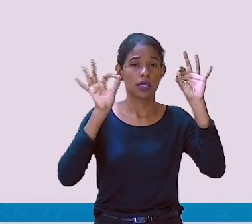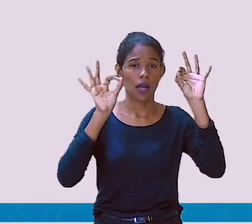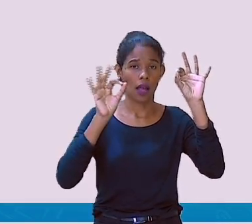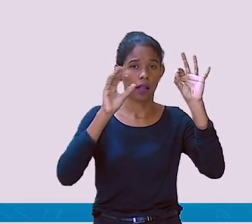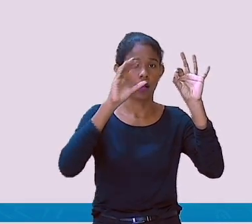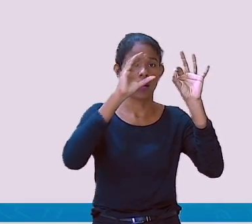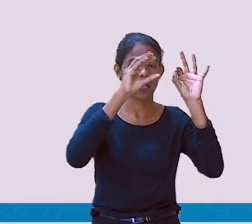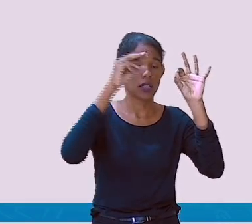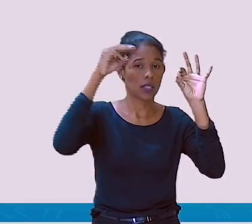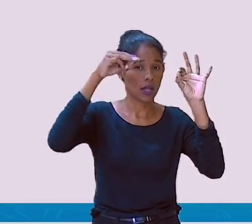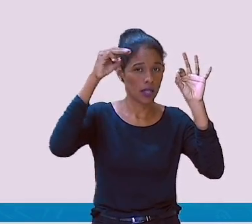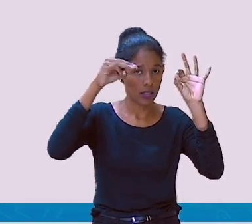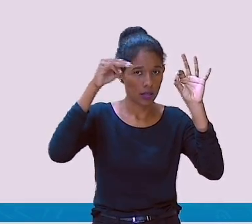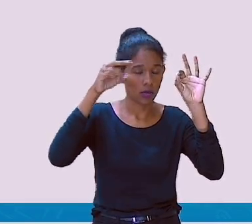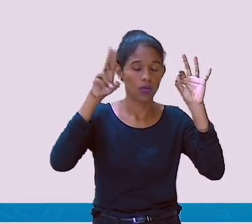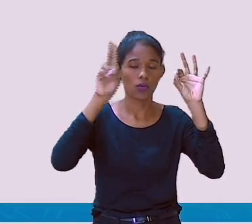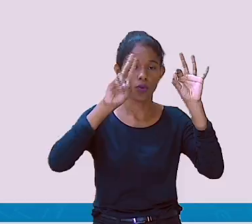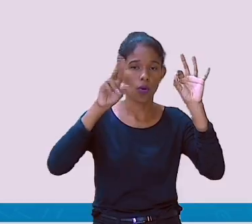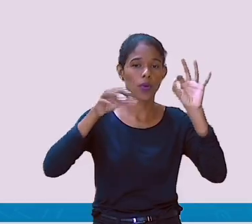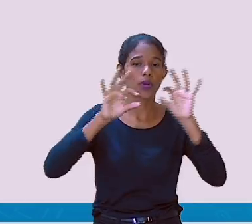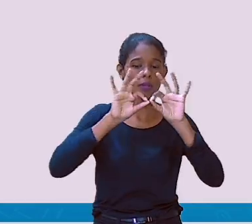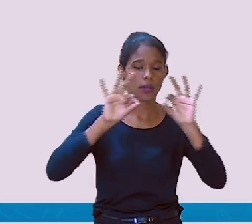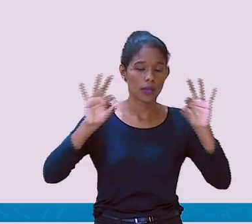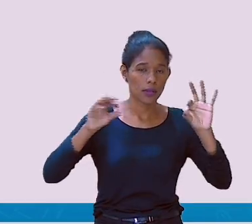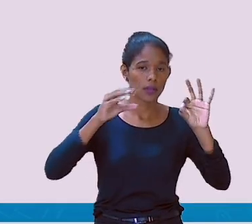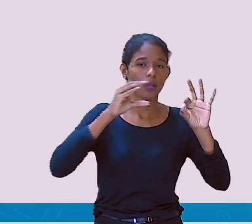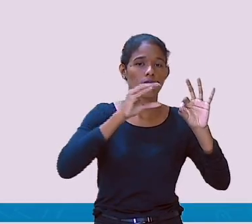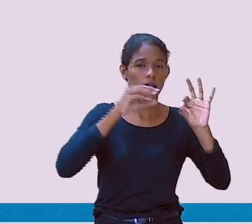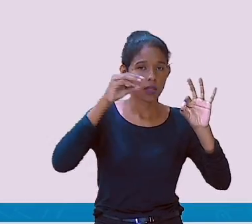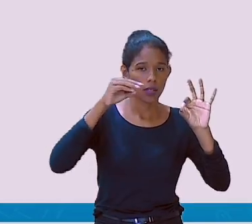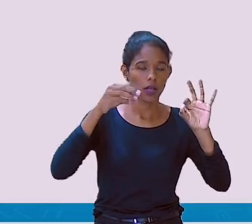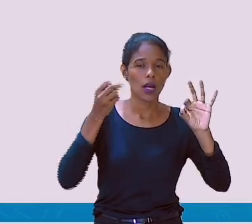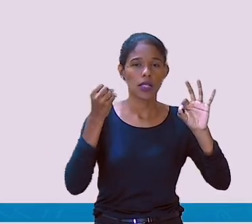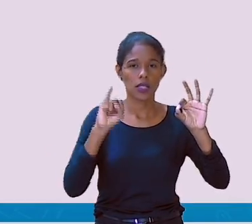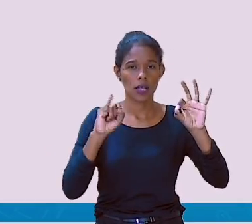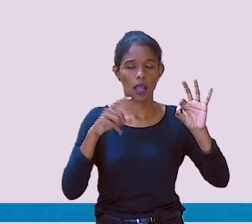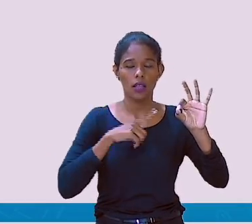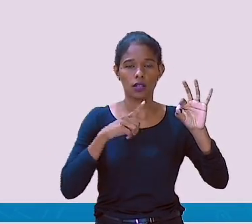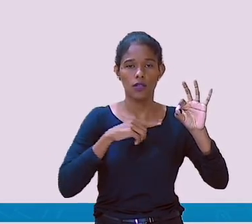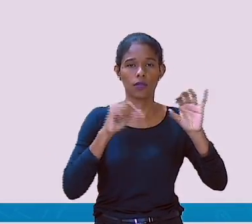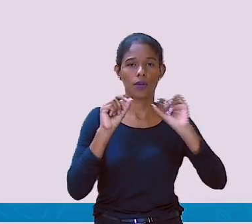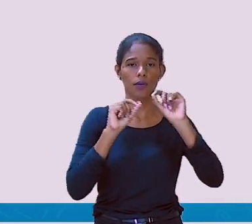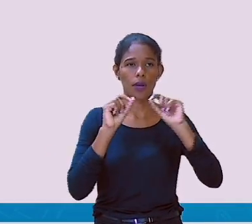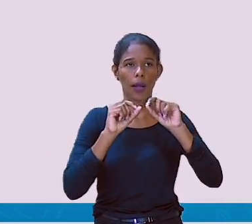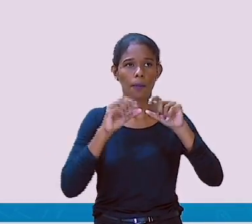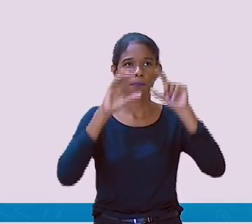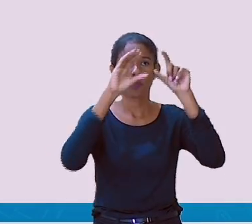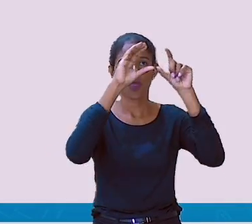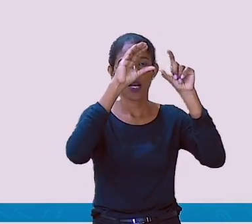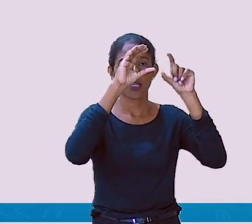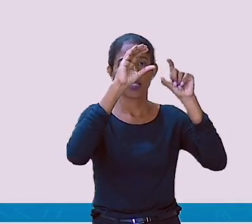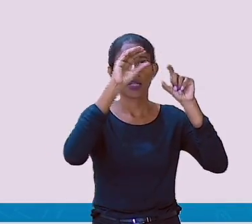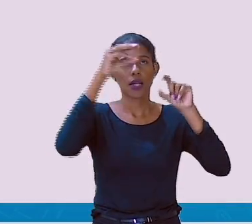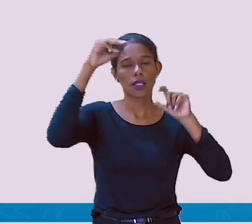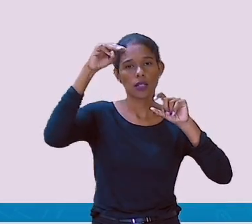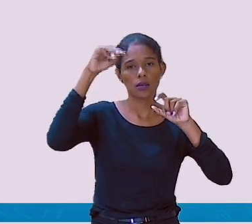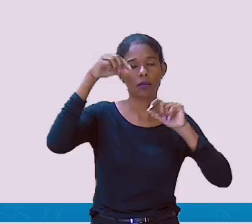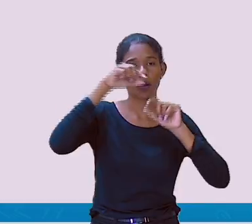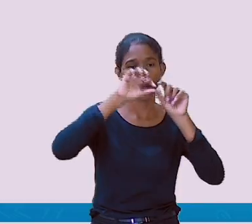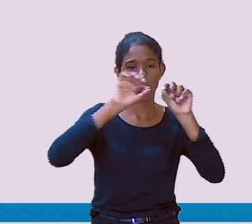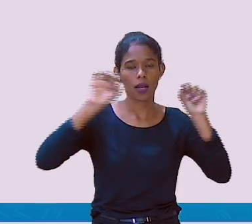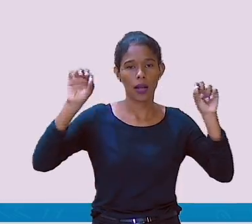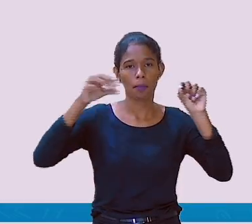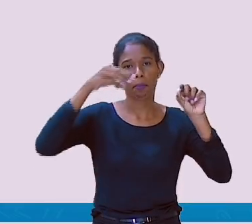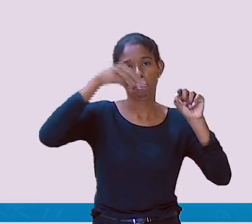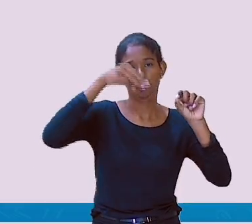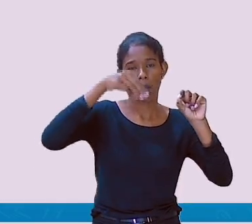eu tiver centímetro em um segmento e metro no outro, não esqueça de fazer a transformação,